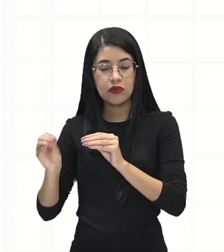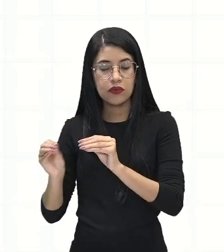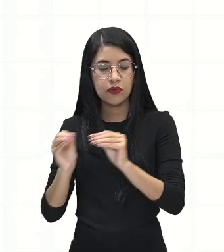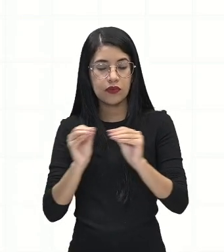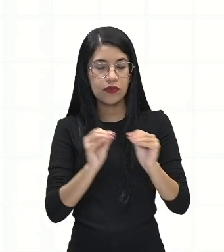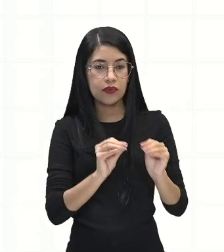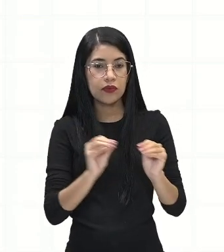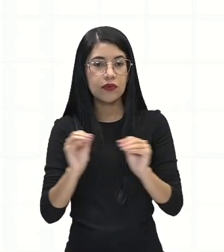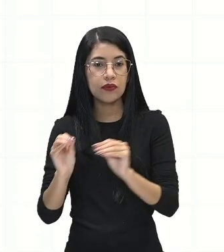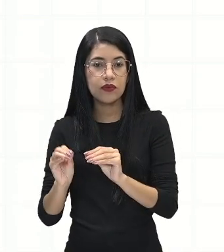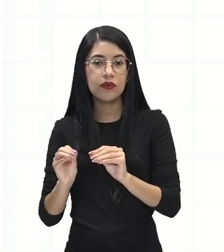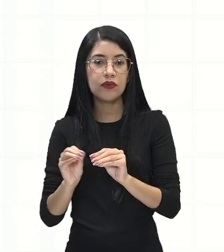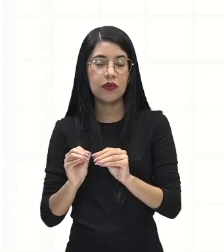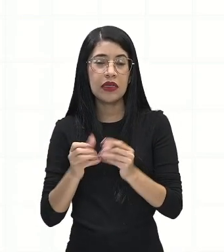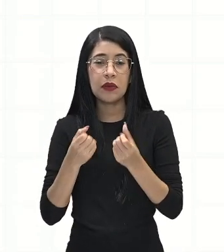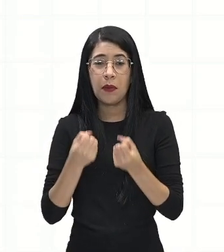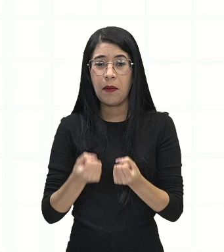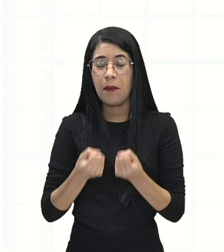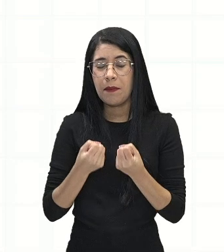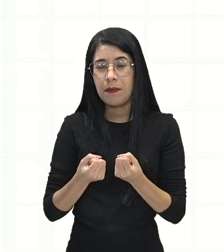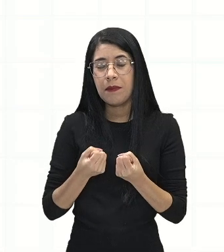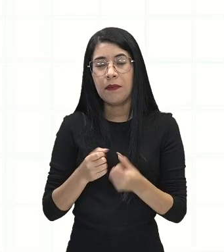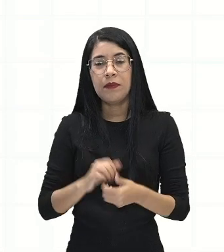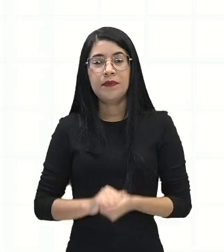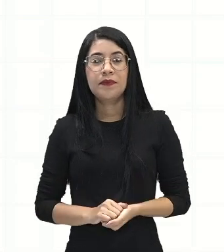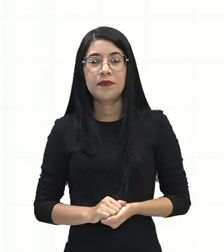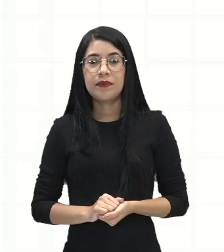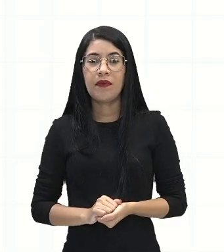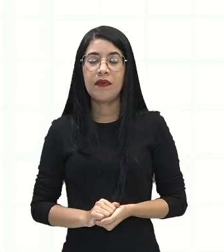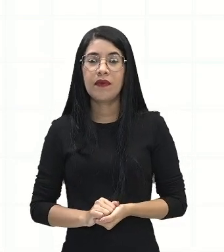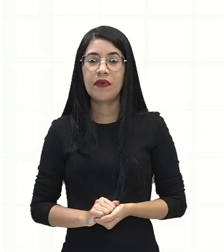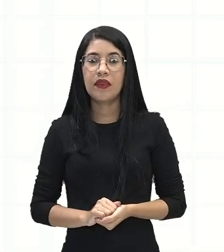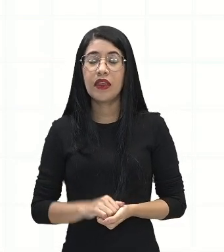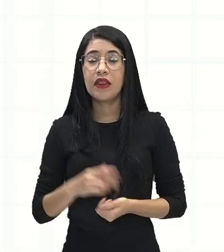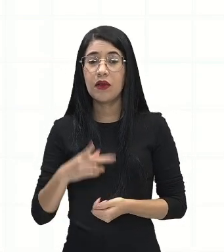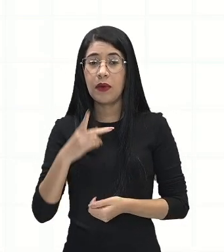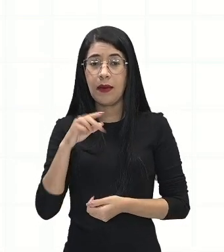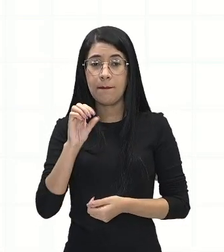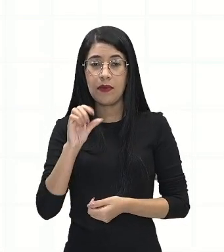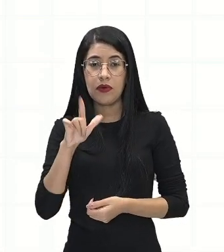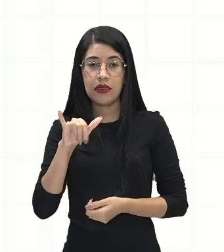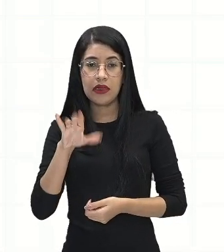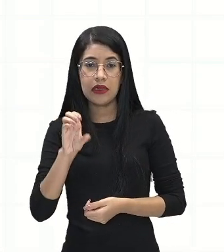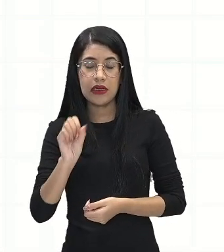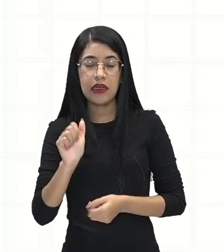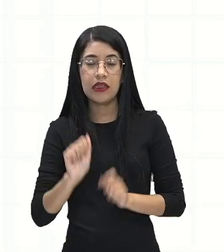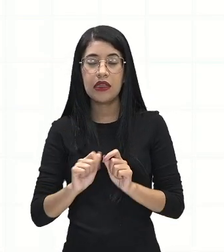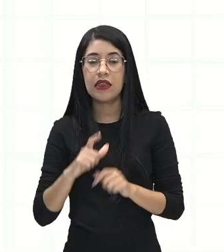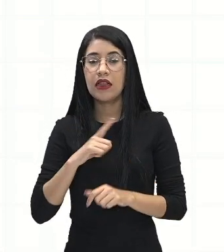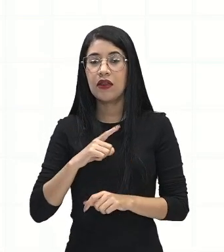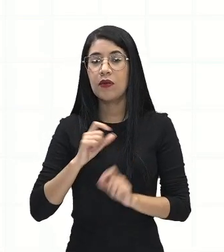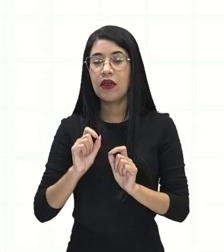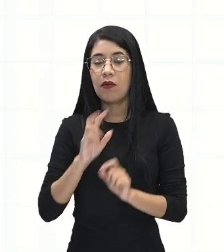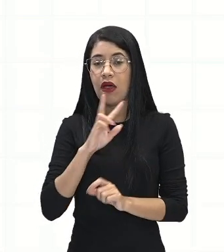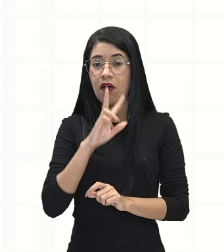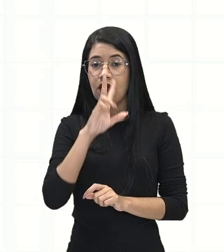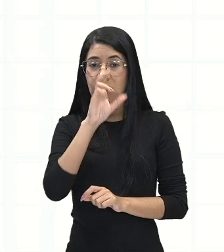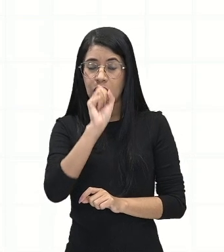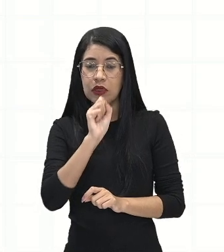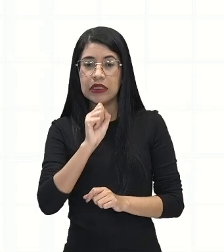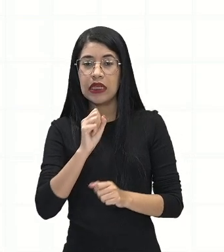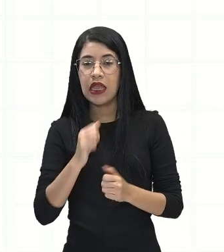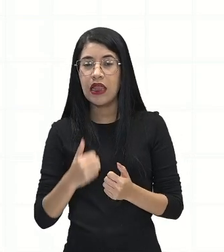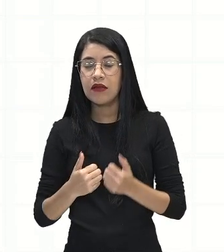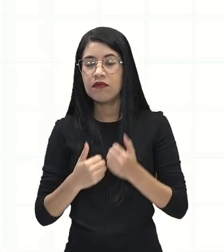objetos com um grande peso, né? Então, essas polias ou roldanas, elas vão exercer uma força ali, vão ajudar, né?